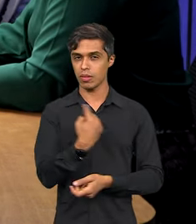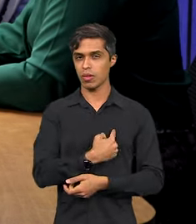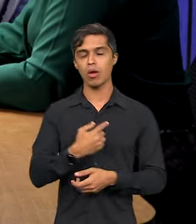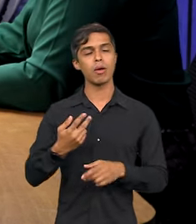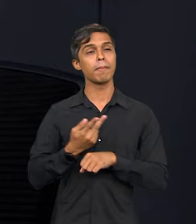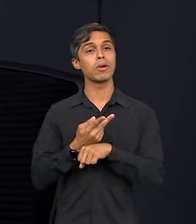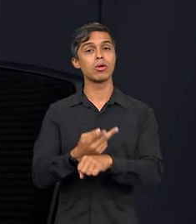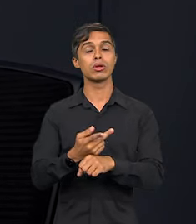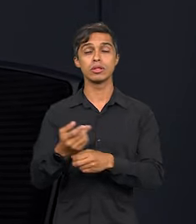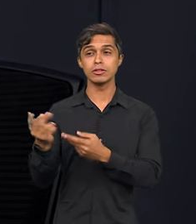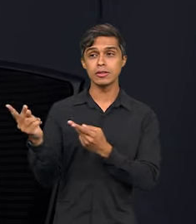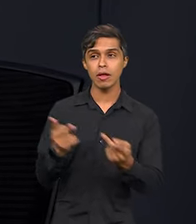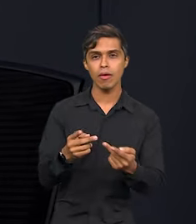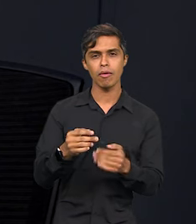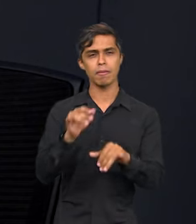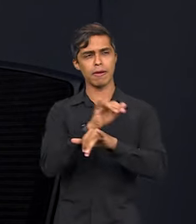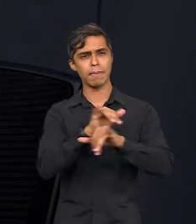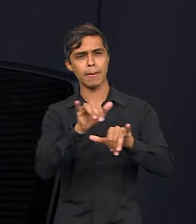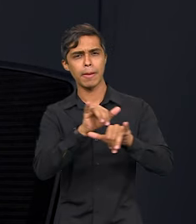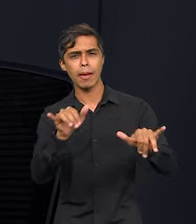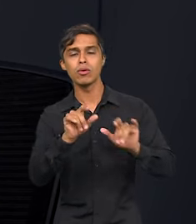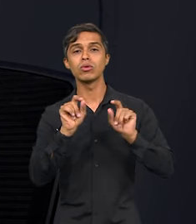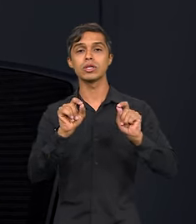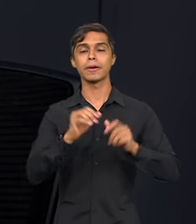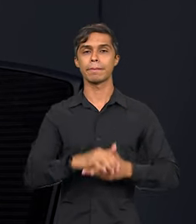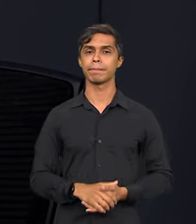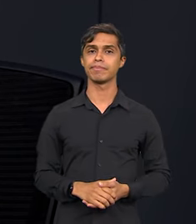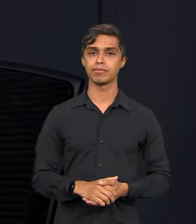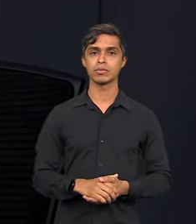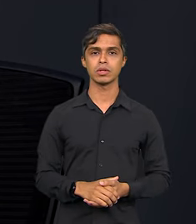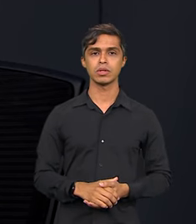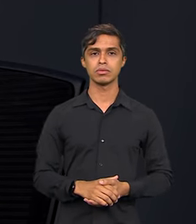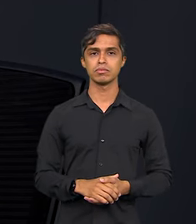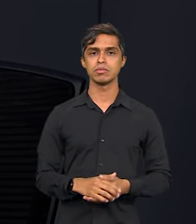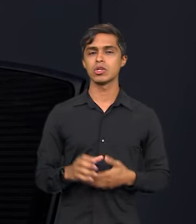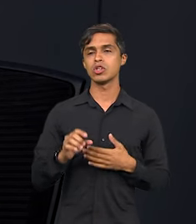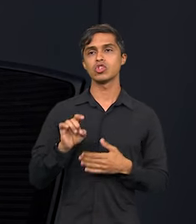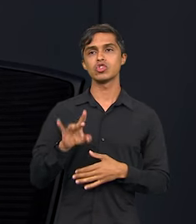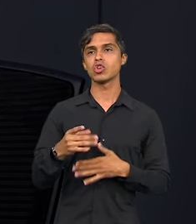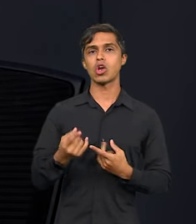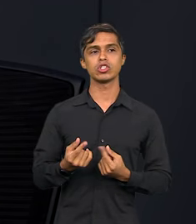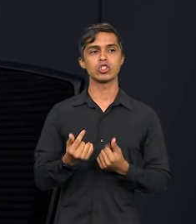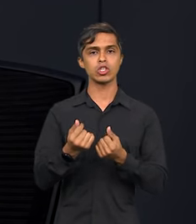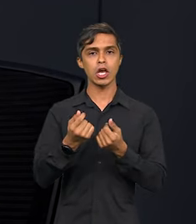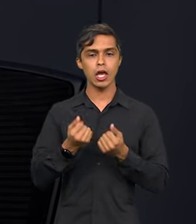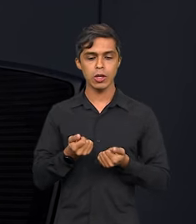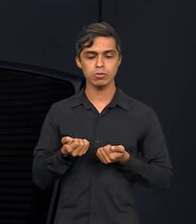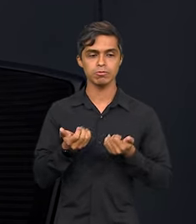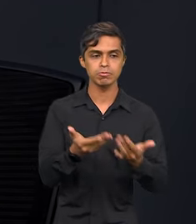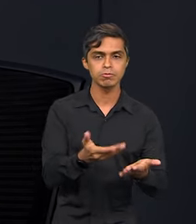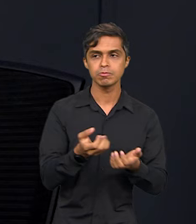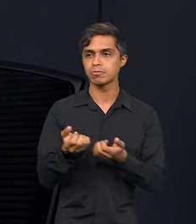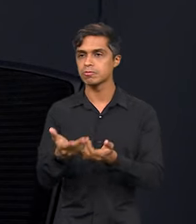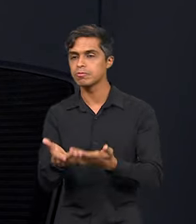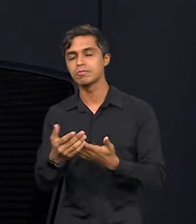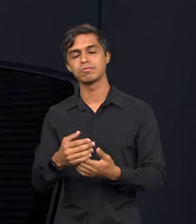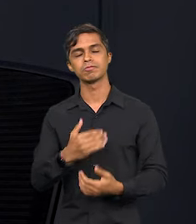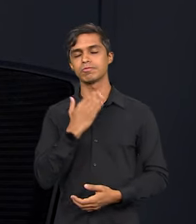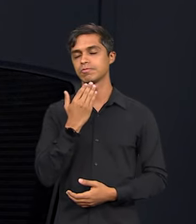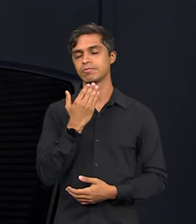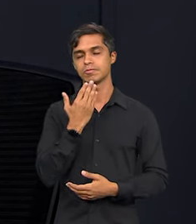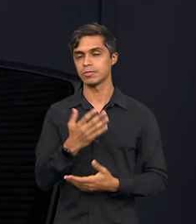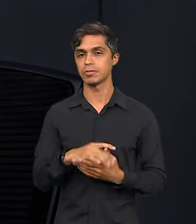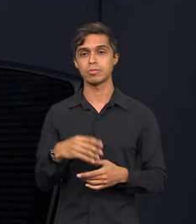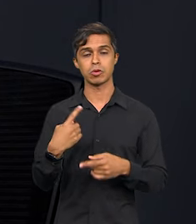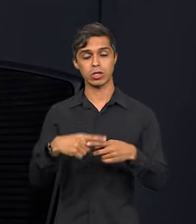gente procura trazer uma uma mensagem de que não basta que haja financiamento para combater esses dois grandes males